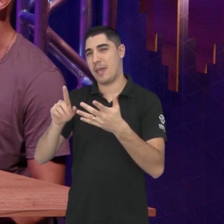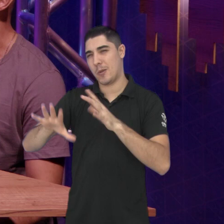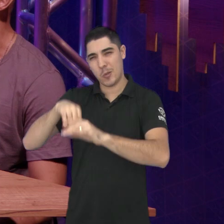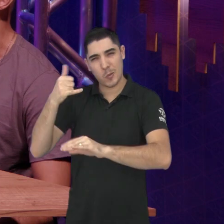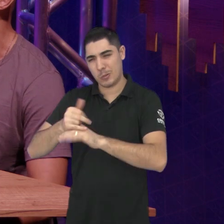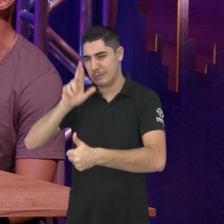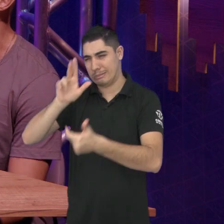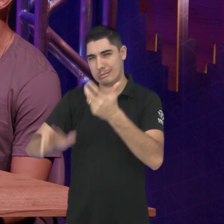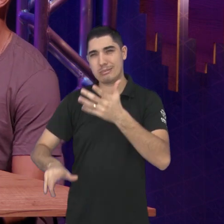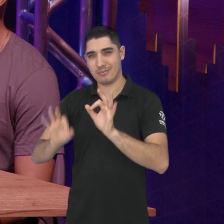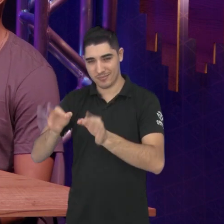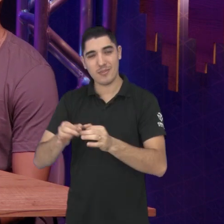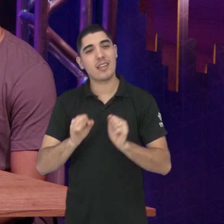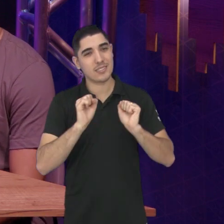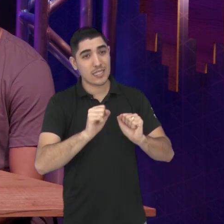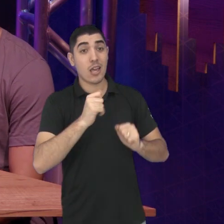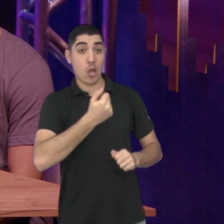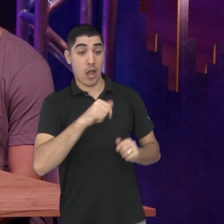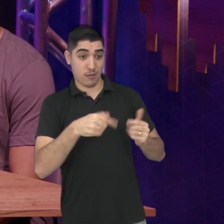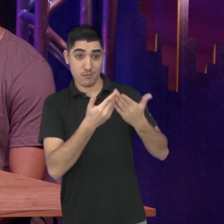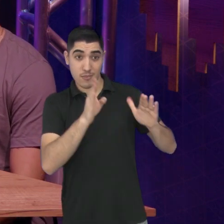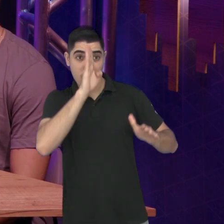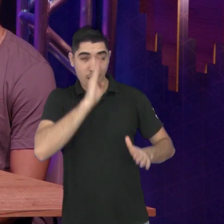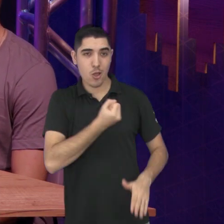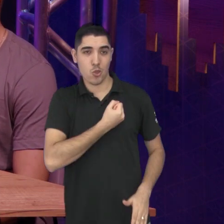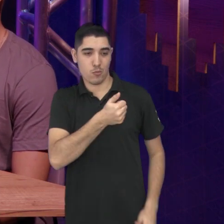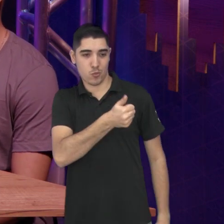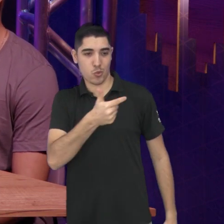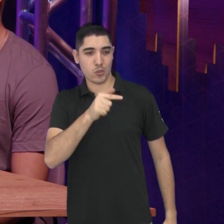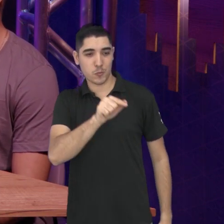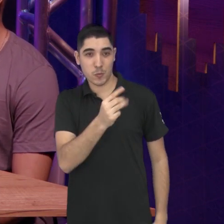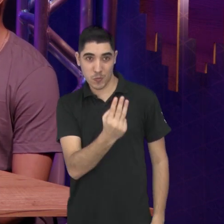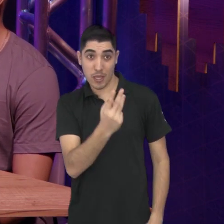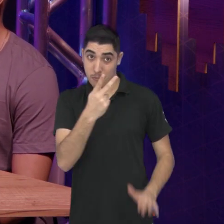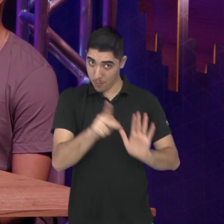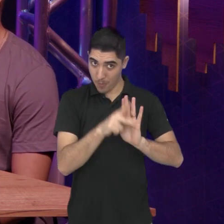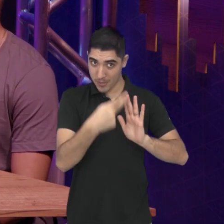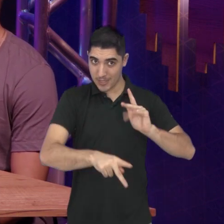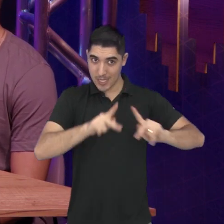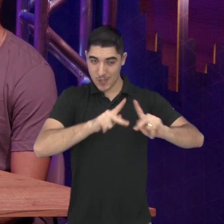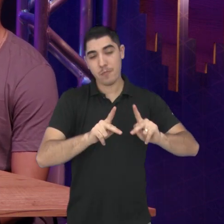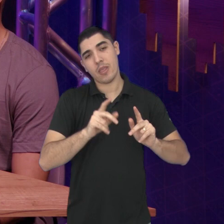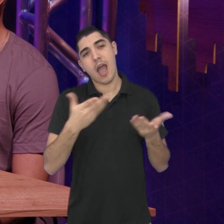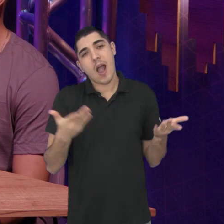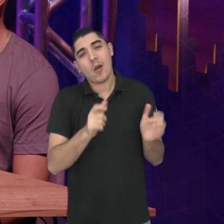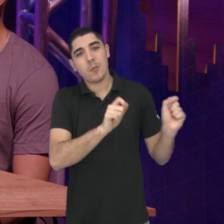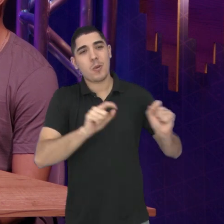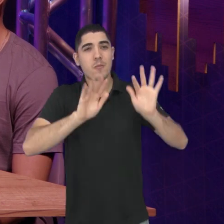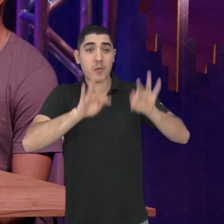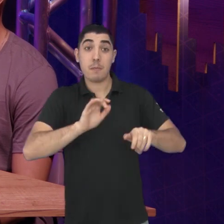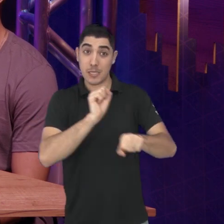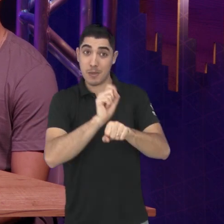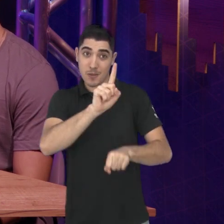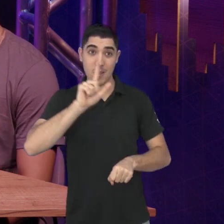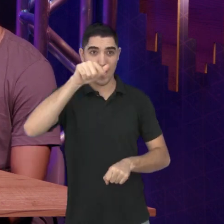assistir o Pode Ser, né, Vicky? Verdade, na TV aberta nós somos o canal 12.3 aqui em São José dos Campos, se você for da cidade. A gente